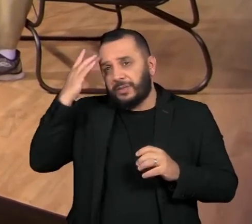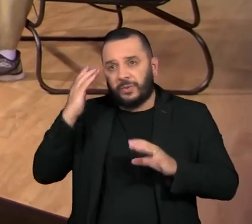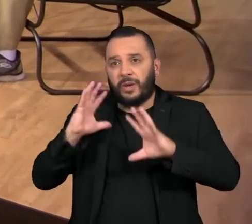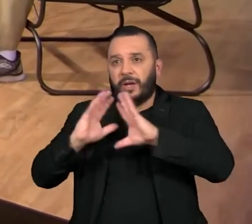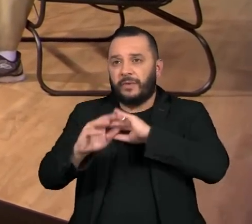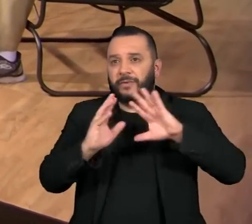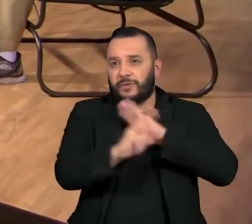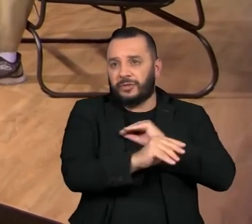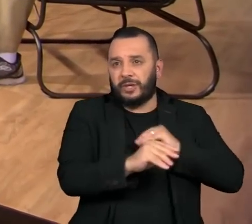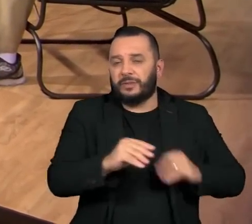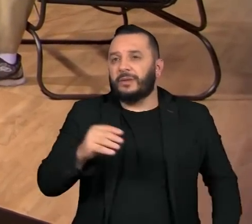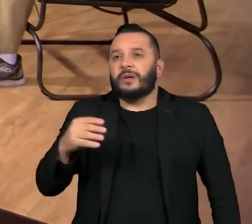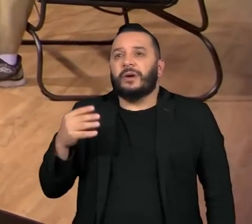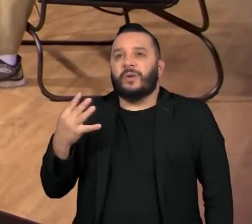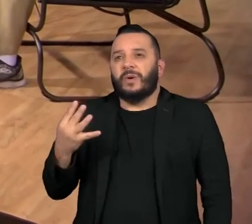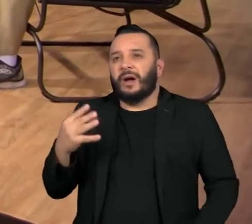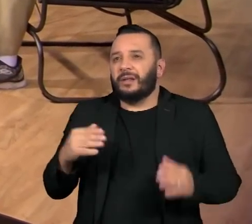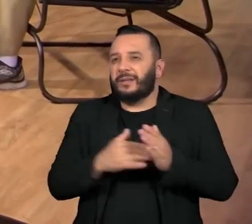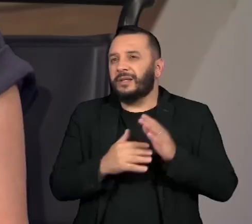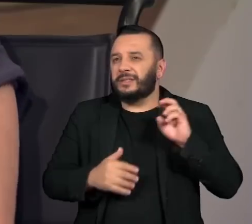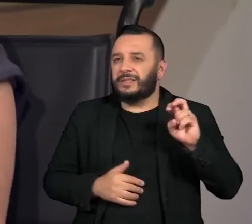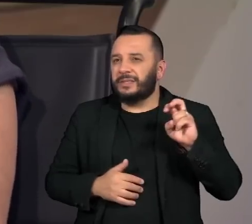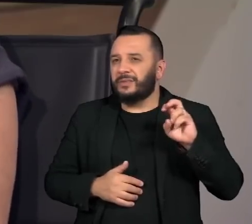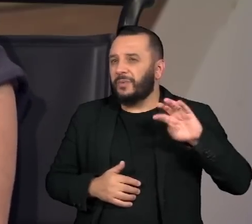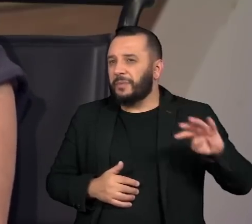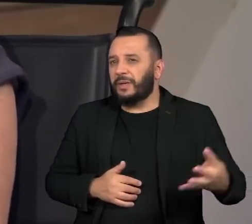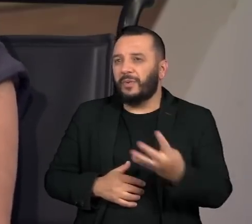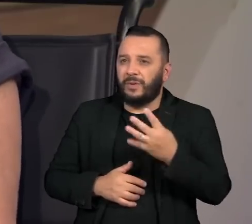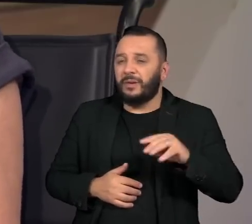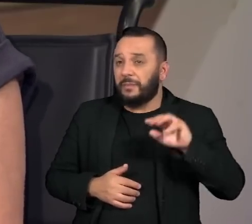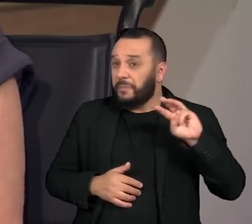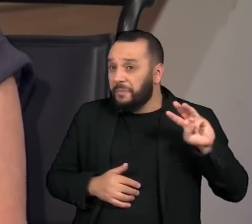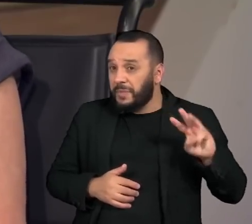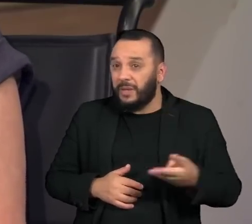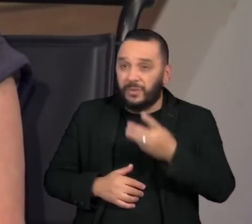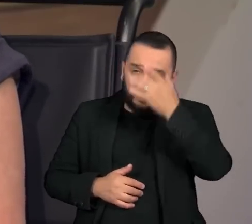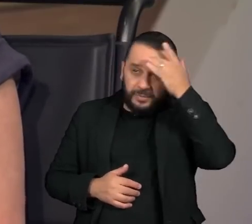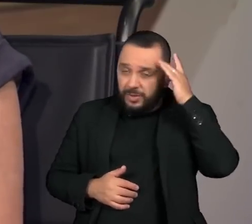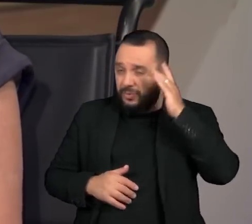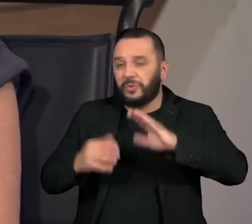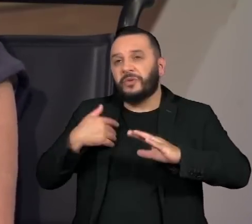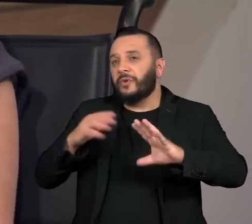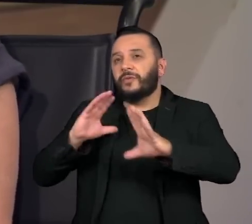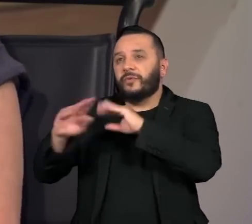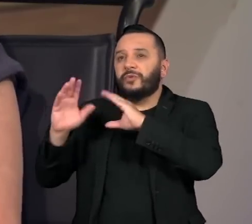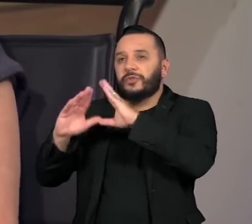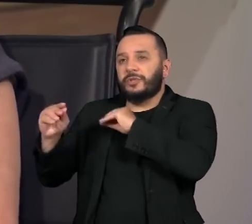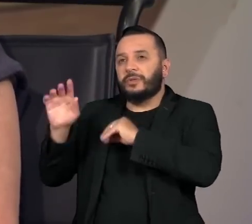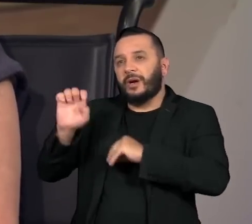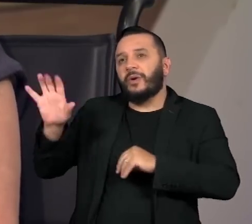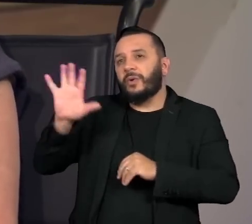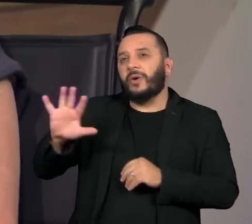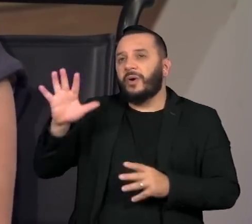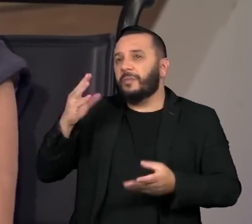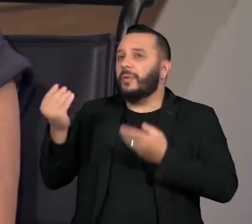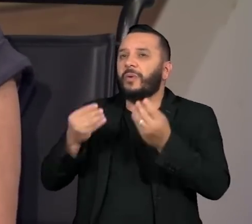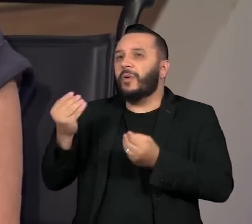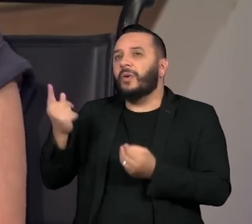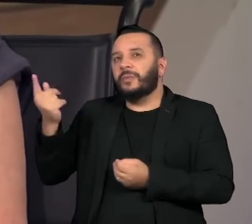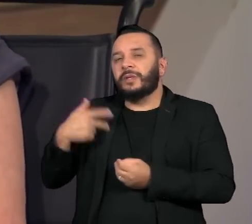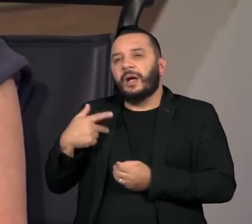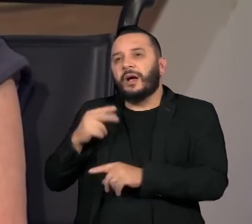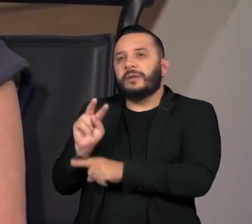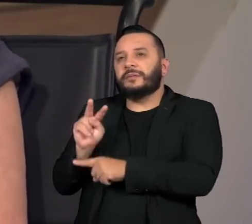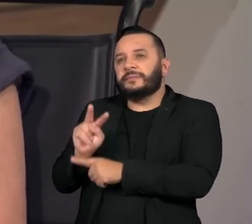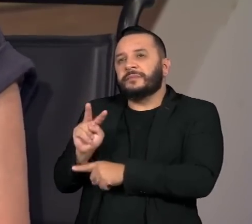entre 4 a 5 milhões de refugiados ucranianos que foram para a Europa. Essas pessoas vão voltar? Como é que elas estão sendo tratadas na Europa? Hoje